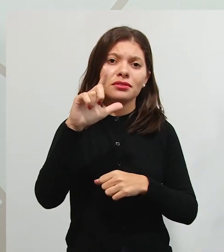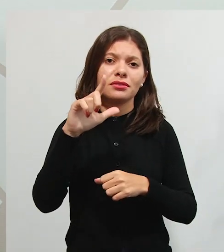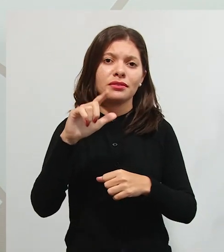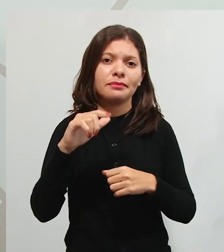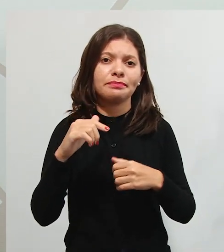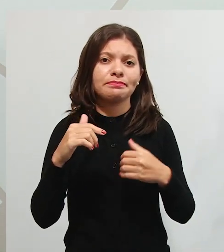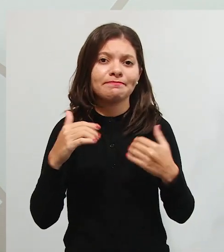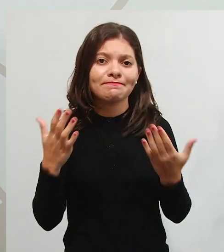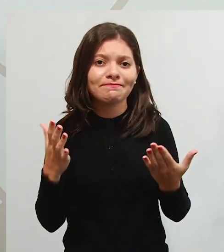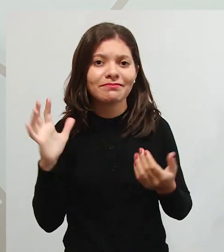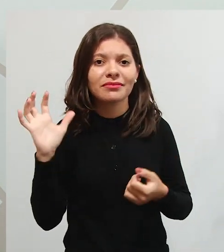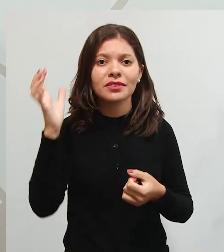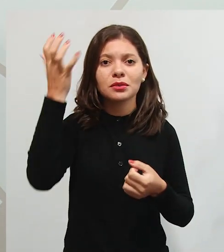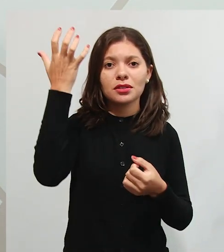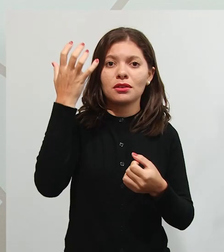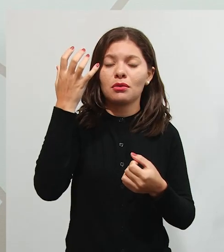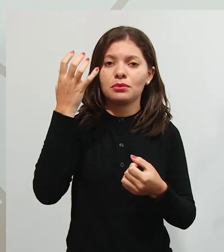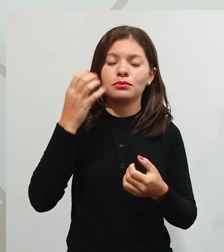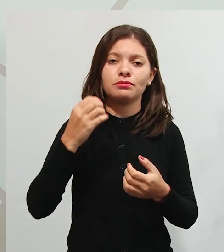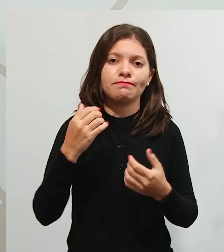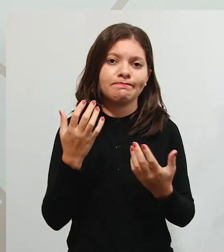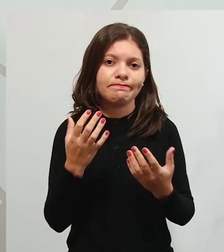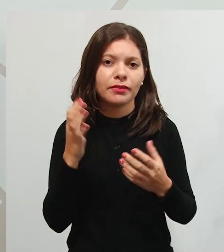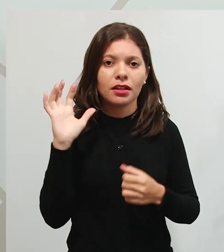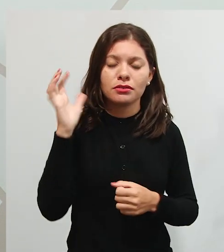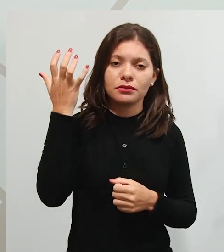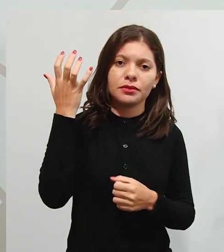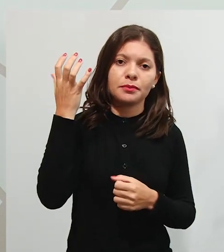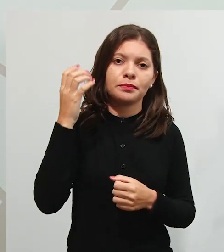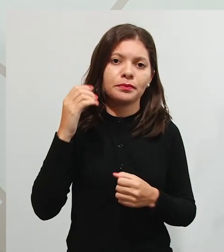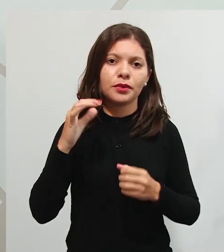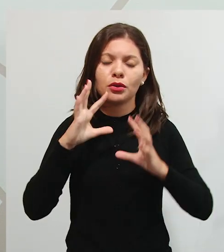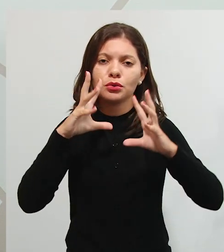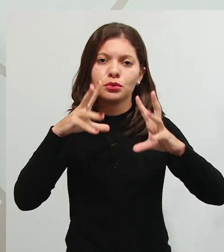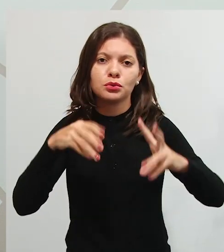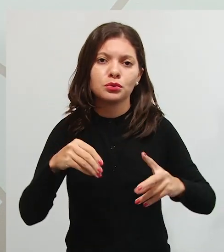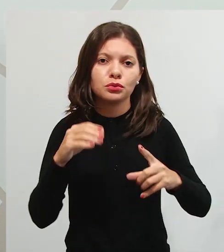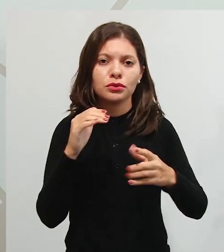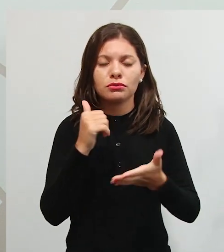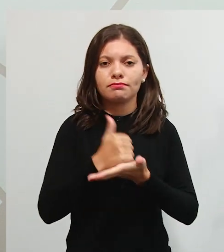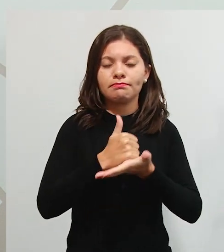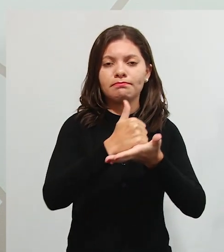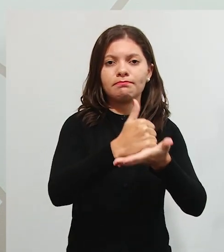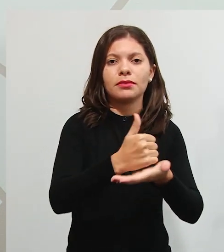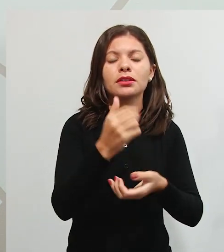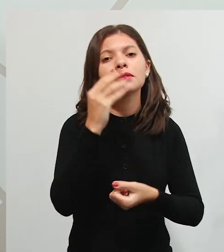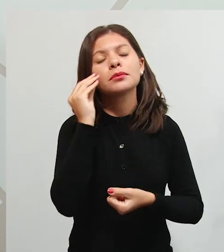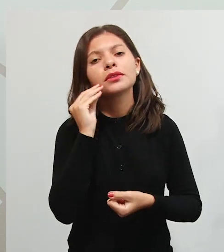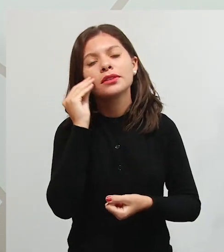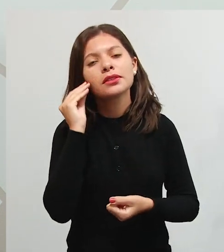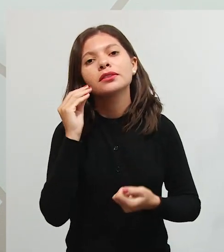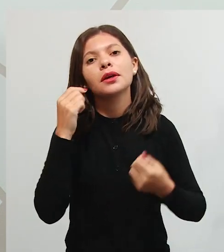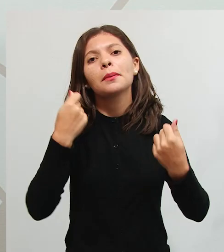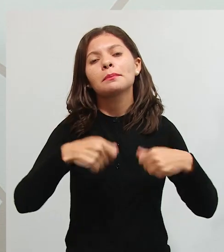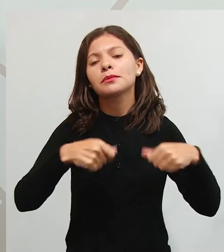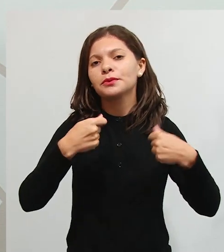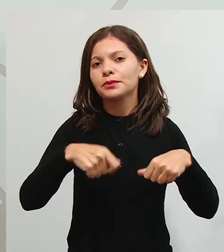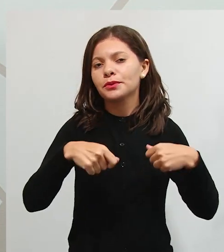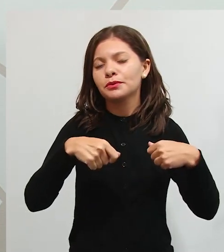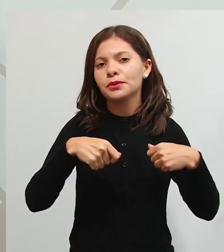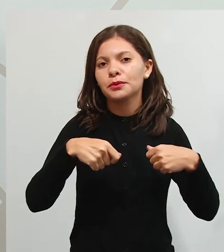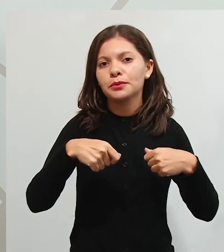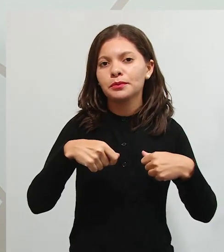então, ela lidar com essa situação também. Então, tudo isso proporciona essas experiências e essas